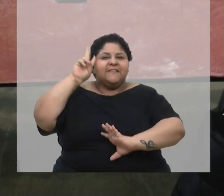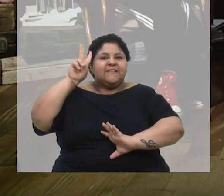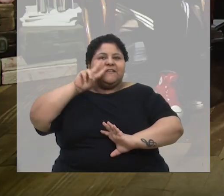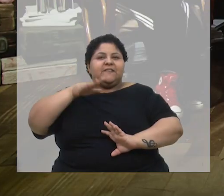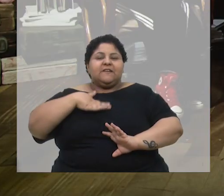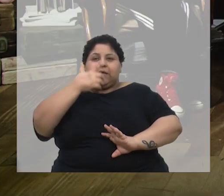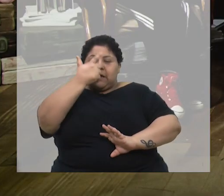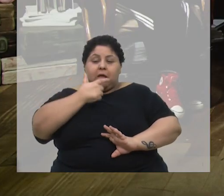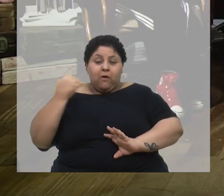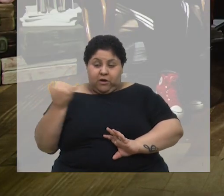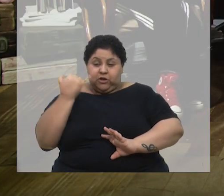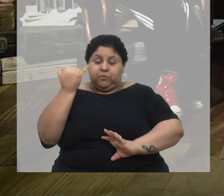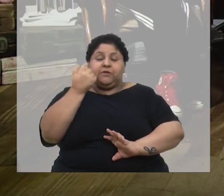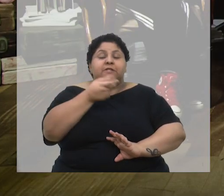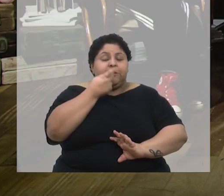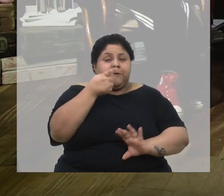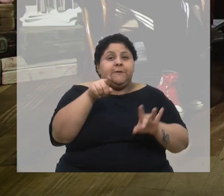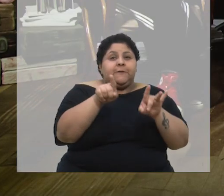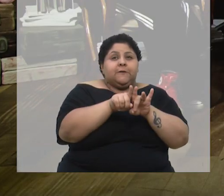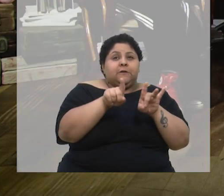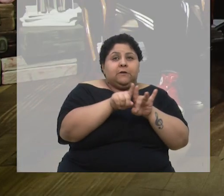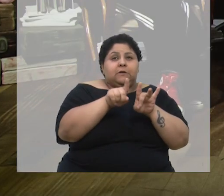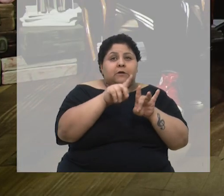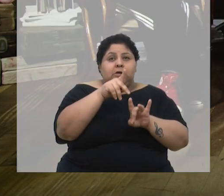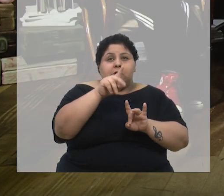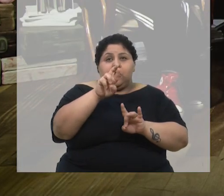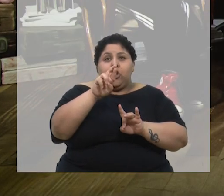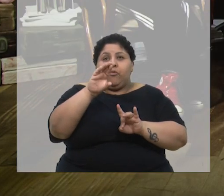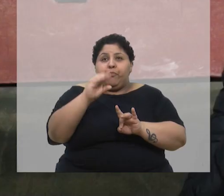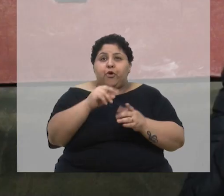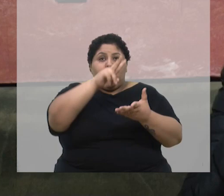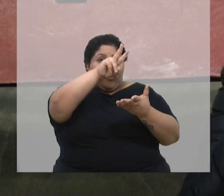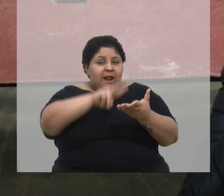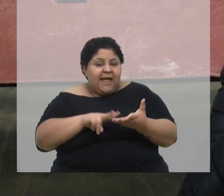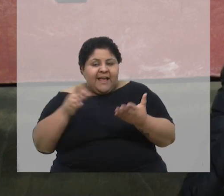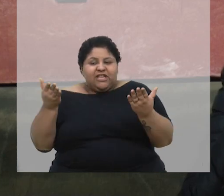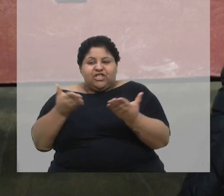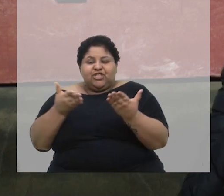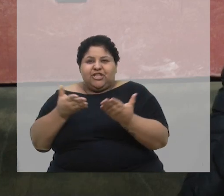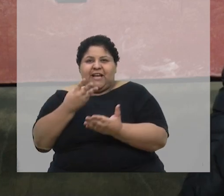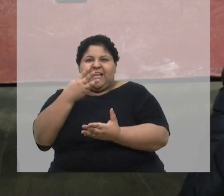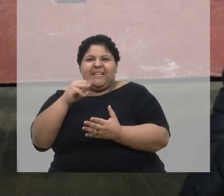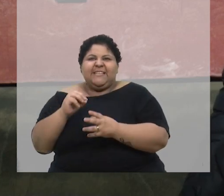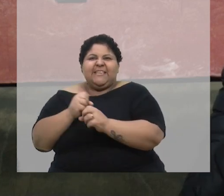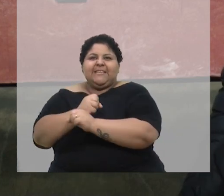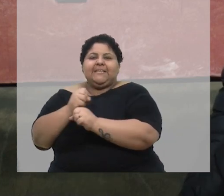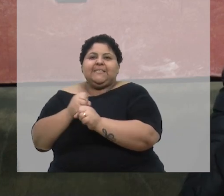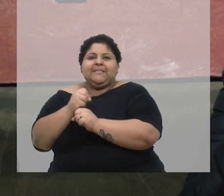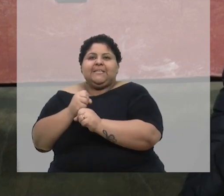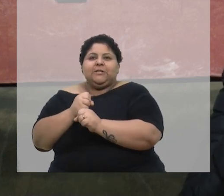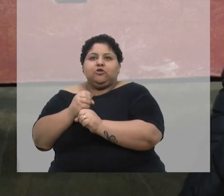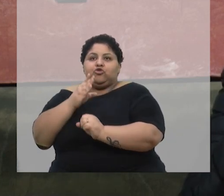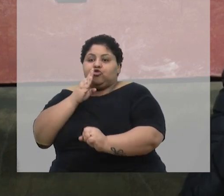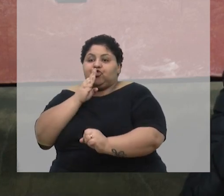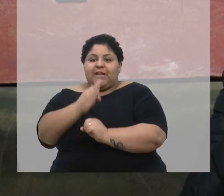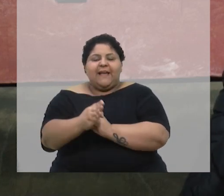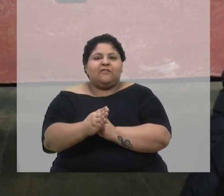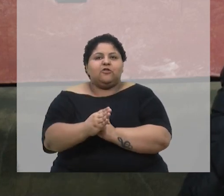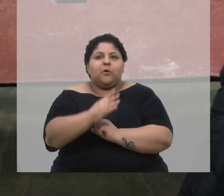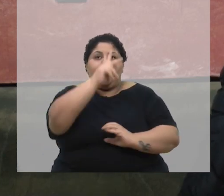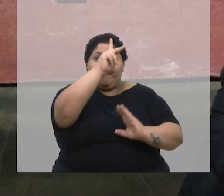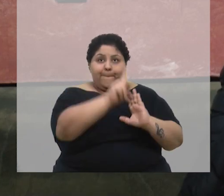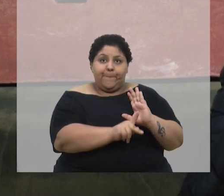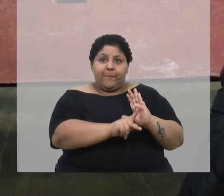de história. E eu acho importante mencionar também que a gente tem o ProLer, que está já há 30 anos aqui sem parar em